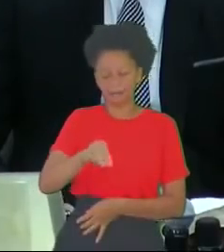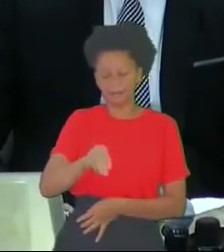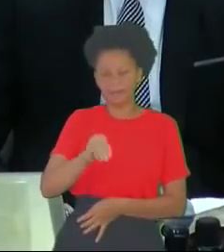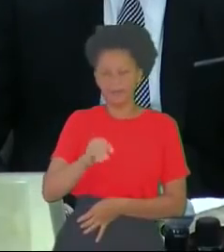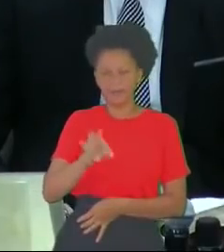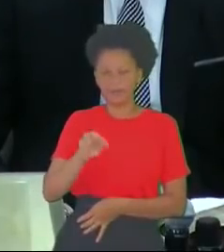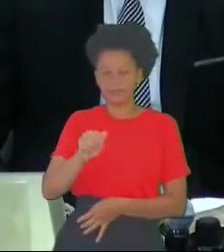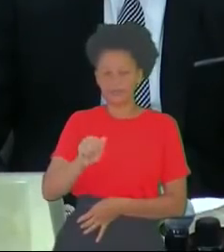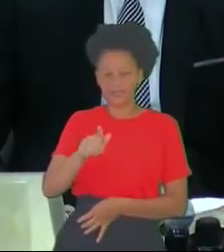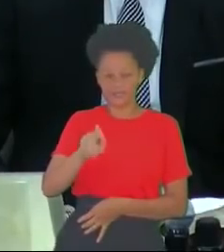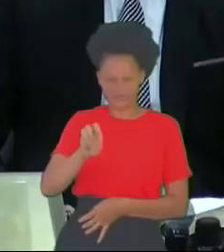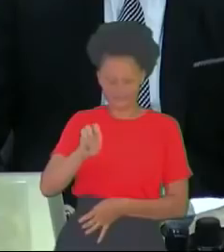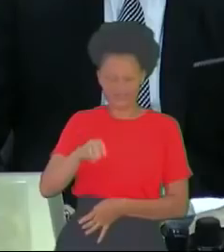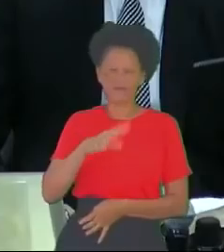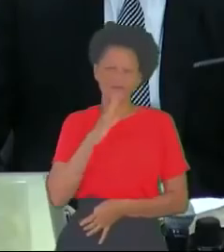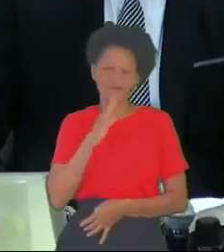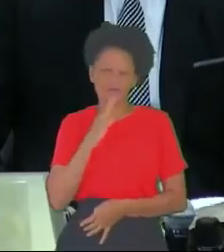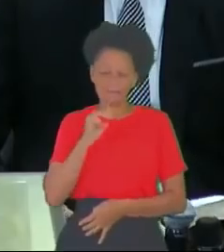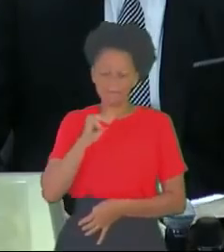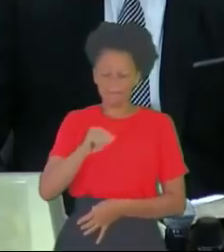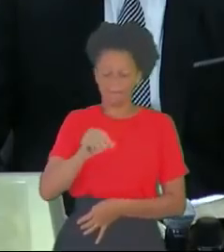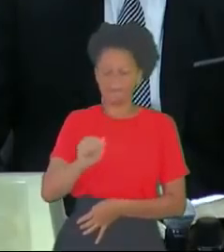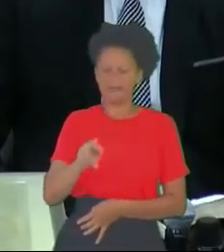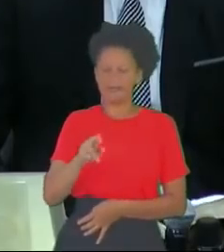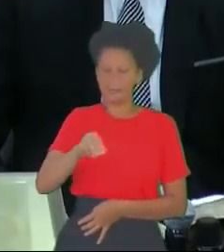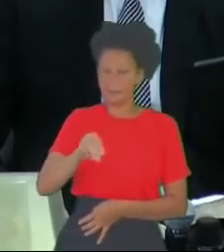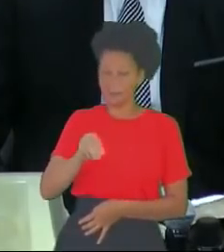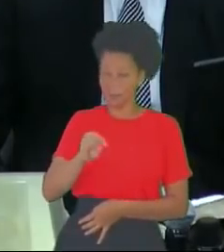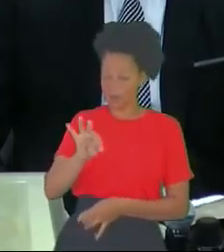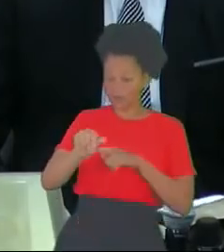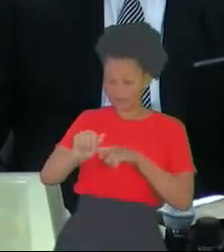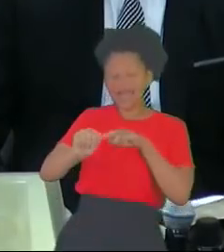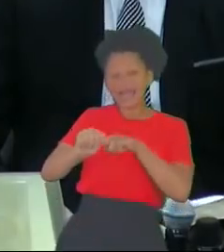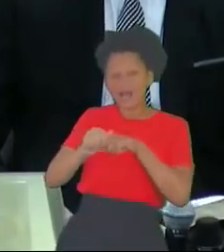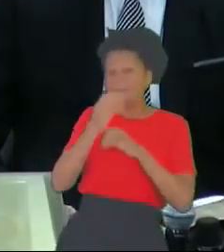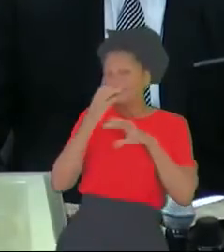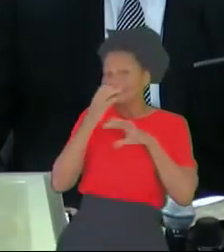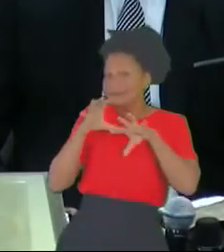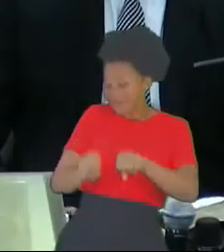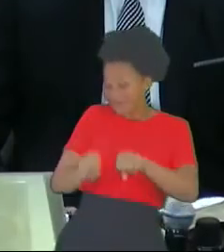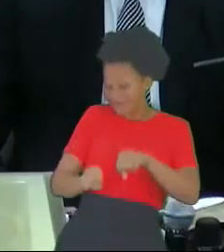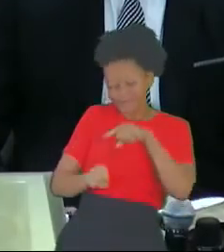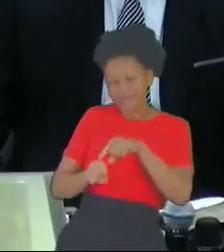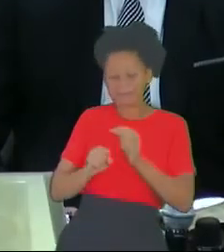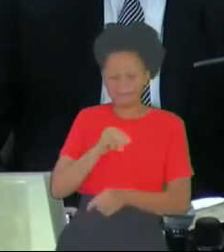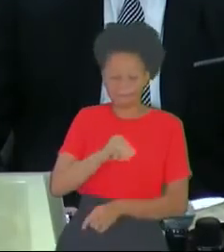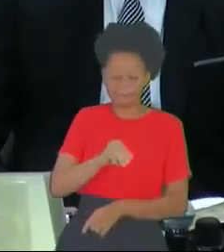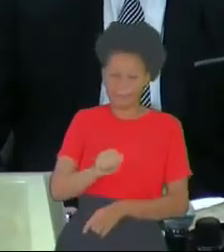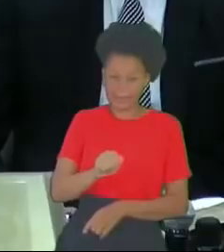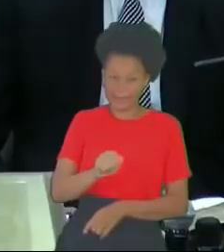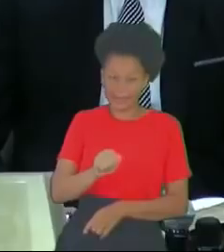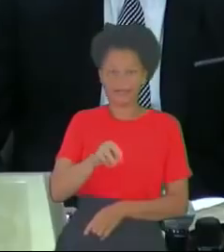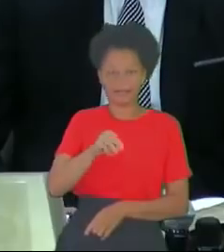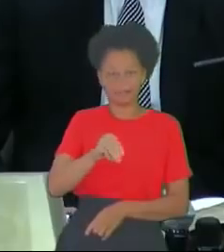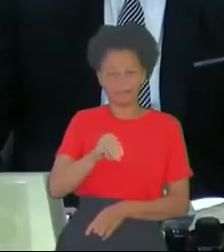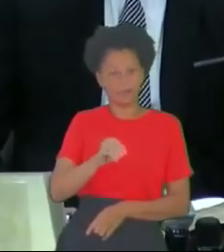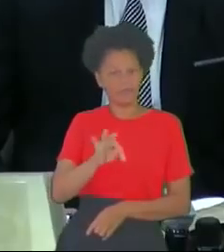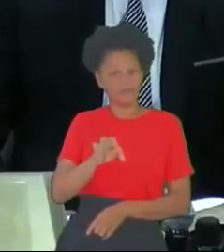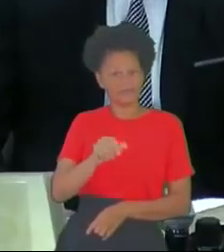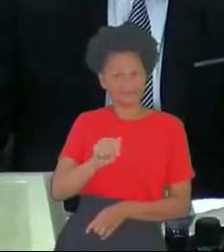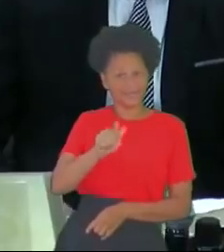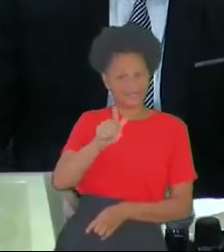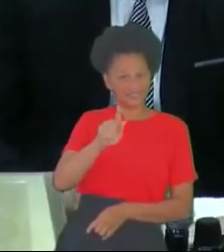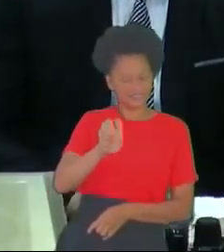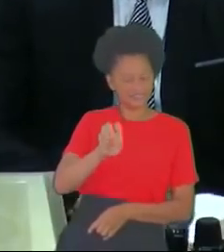conhece marmota, né? Que é um bichinho, né? E a marmotagem, eu descobri que é uma palavra que